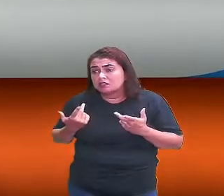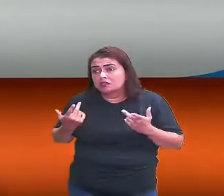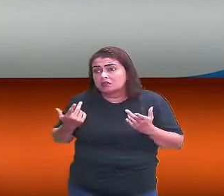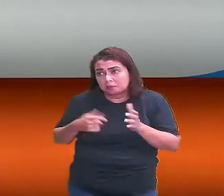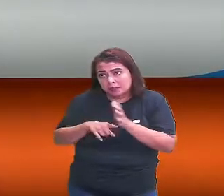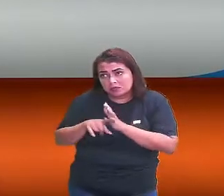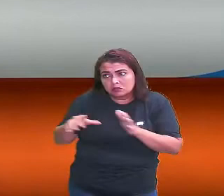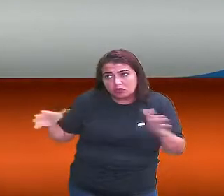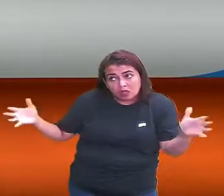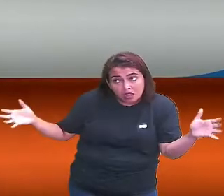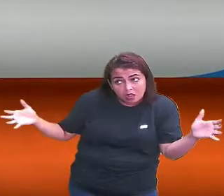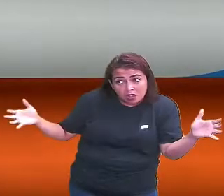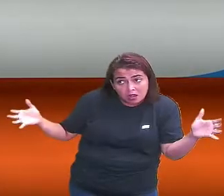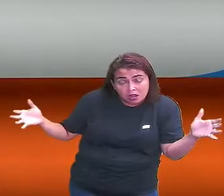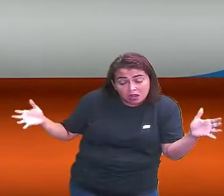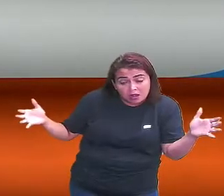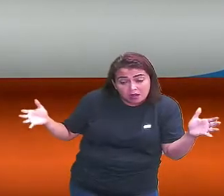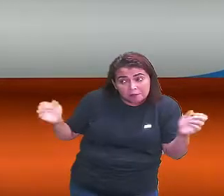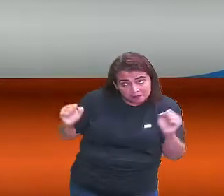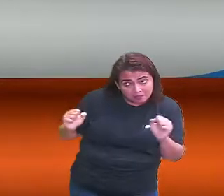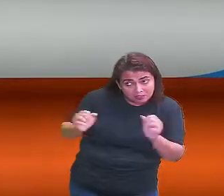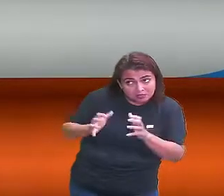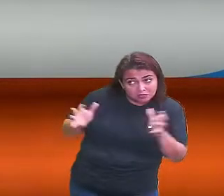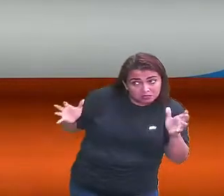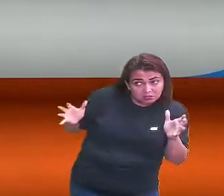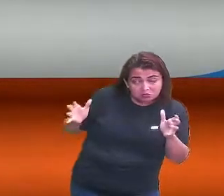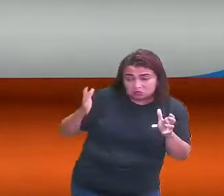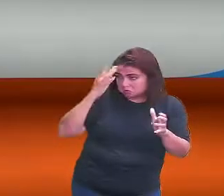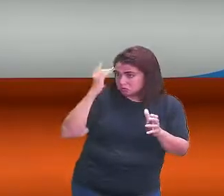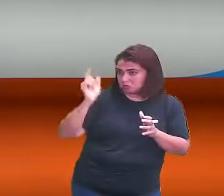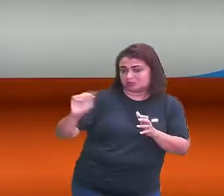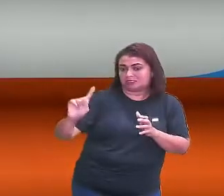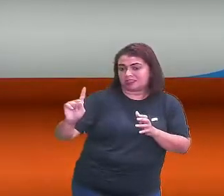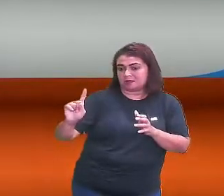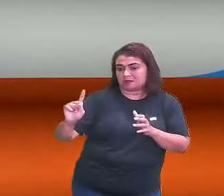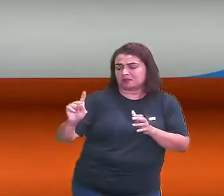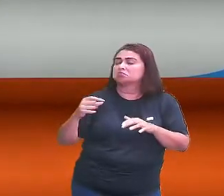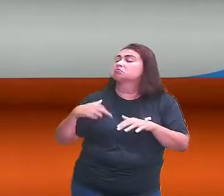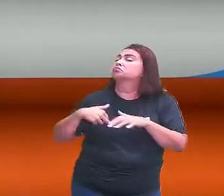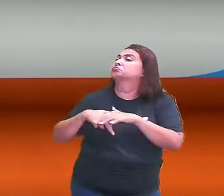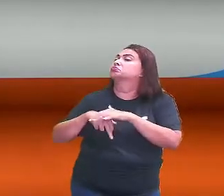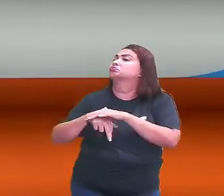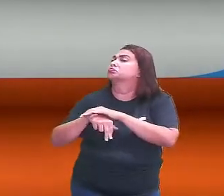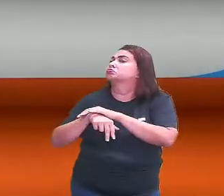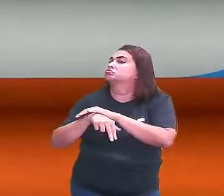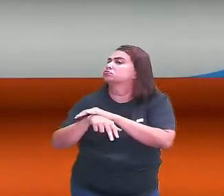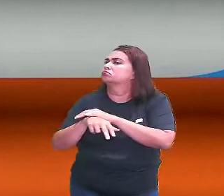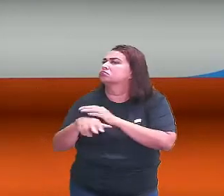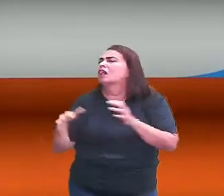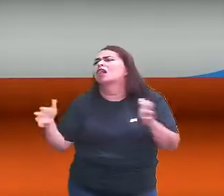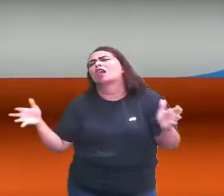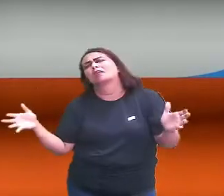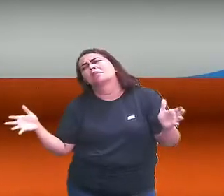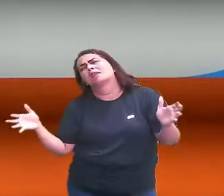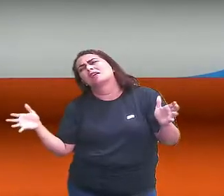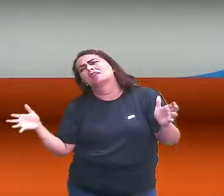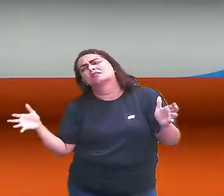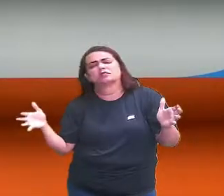abraço. Ele entrou na caverna, ele não sabia quem estava lá dentro, mas ele disse assim, um